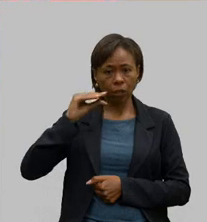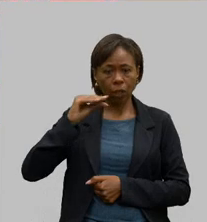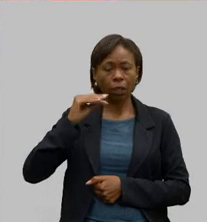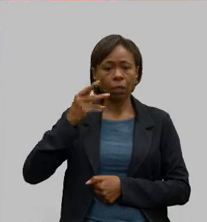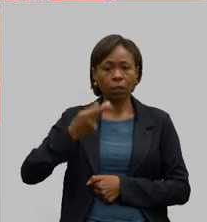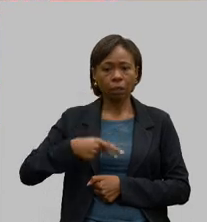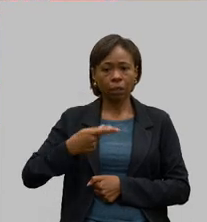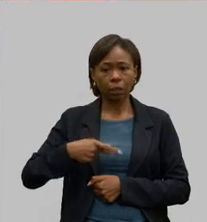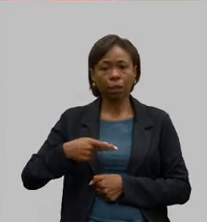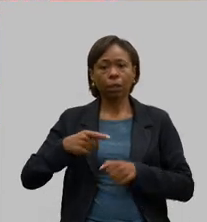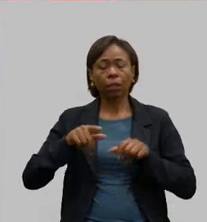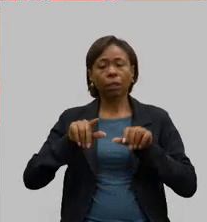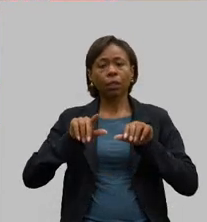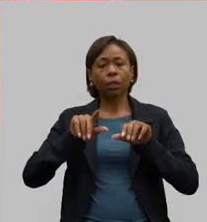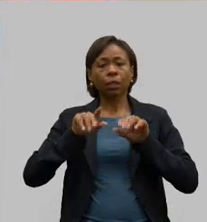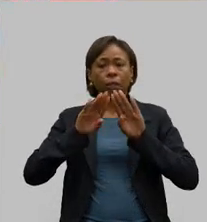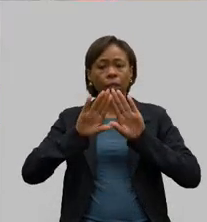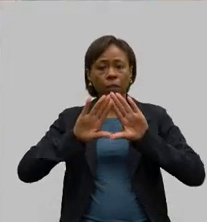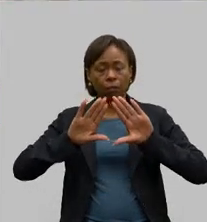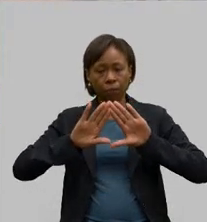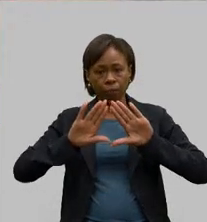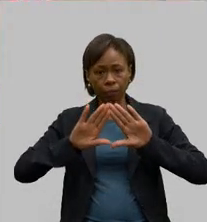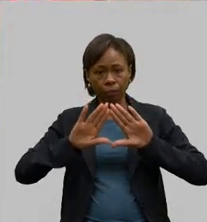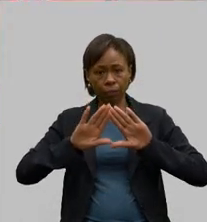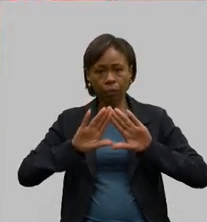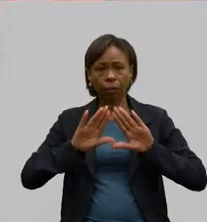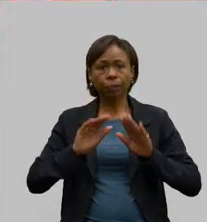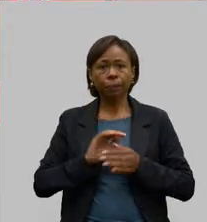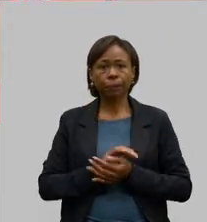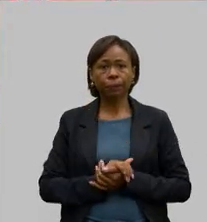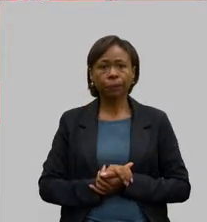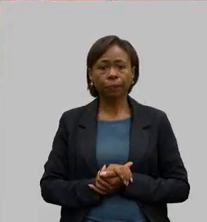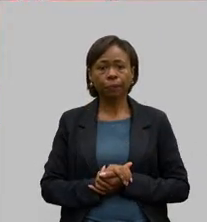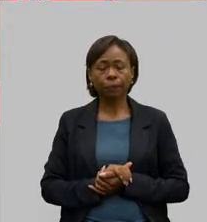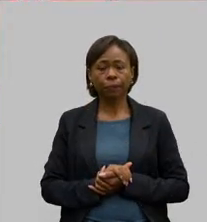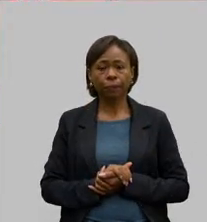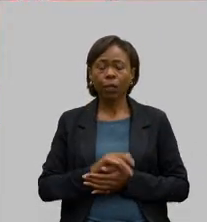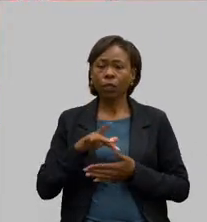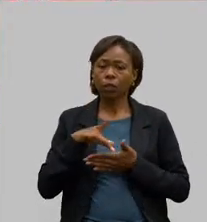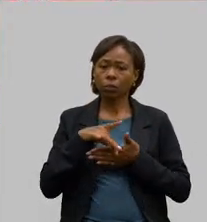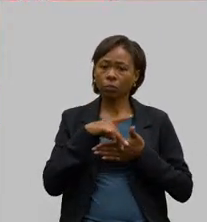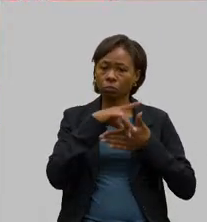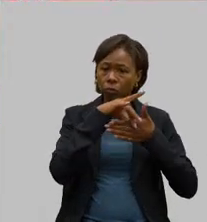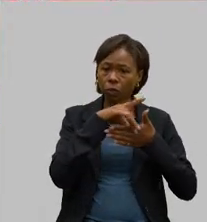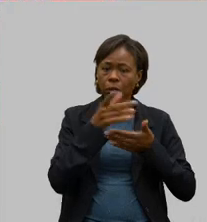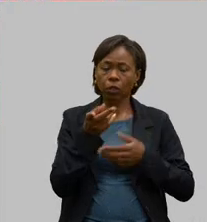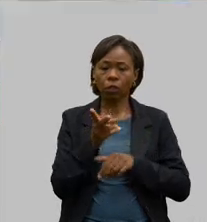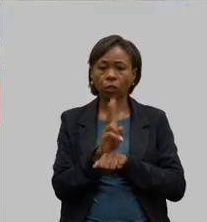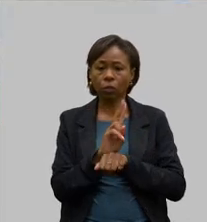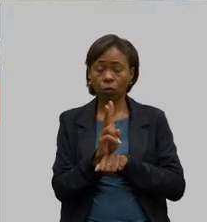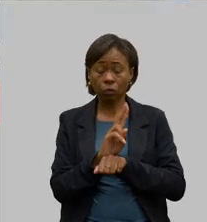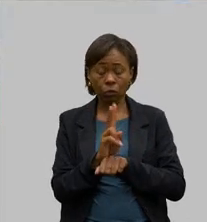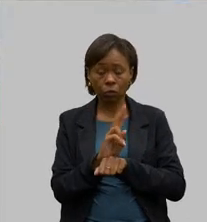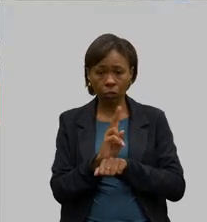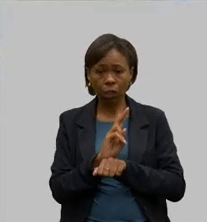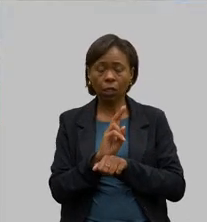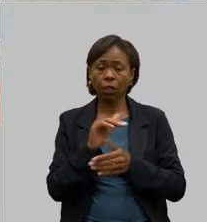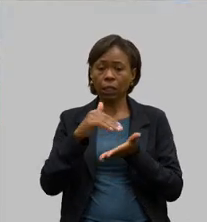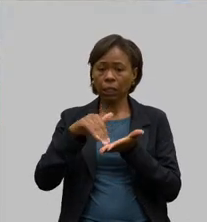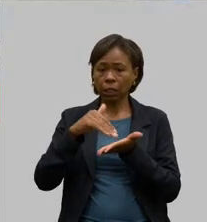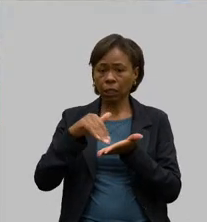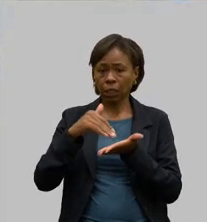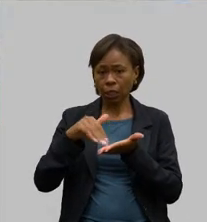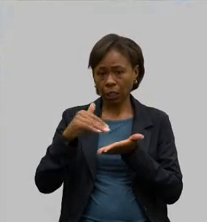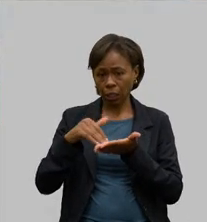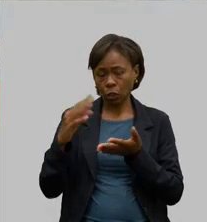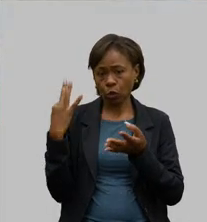Minas Gerais aos servidores e eh chefias da Secretaria de Estado de cultura e Tur ismo e a todos